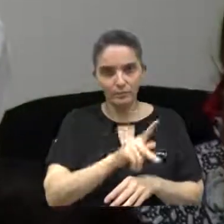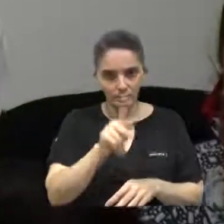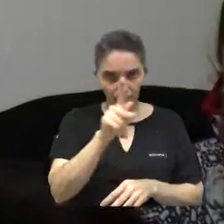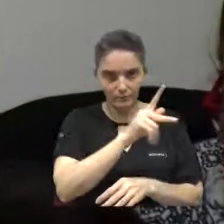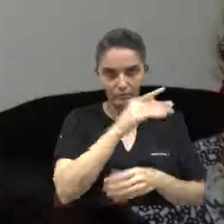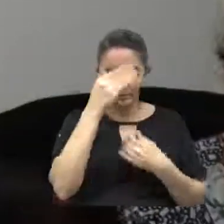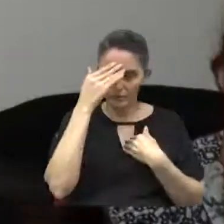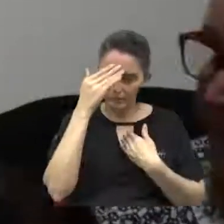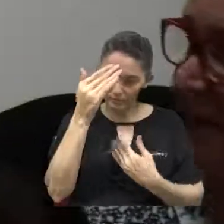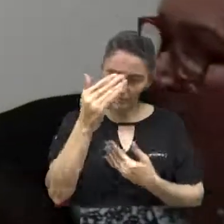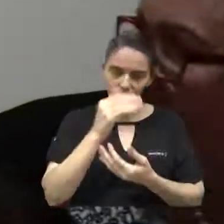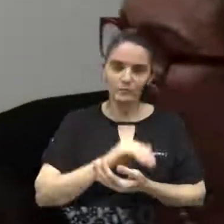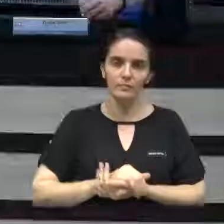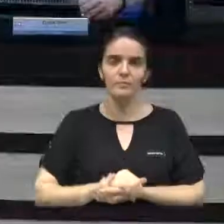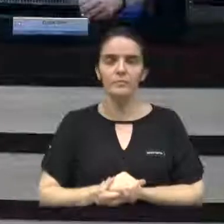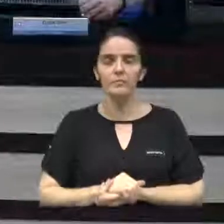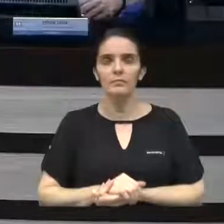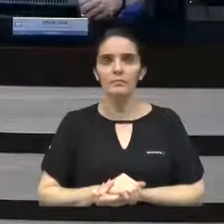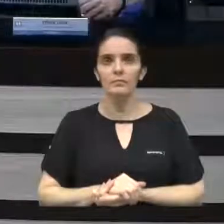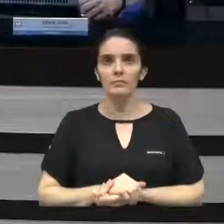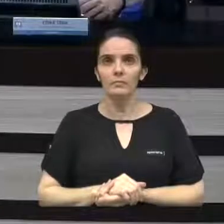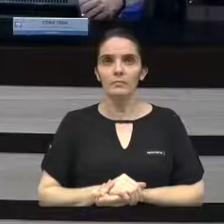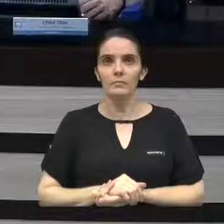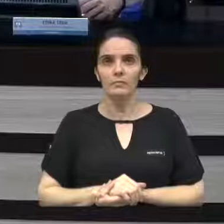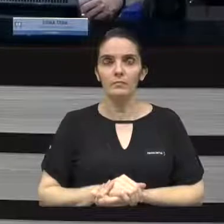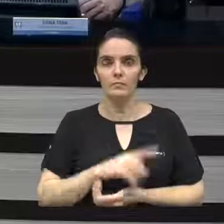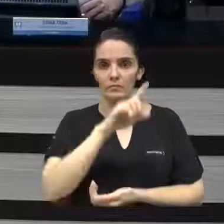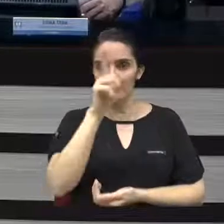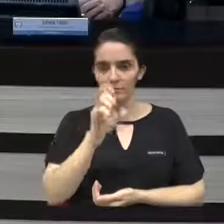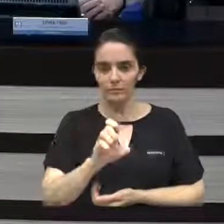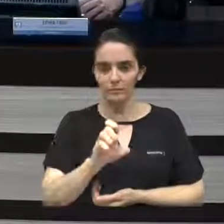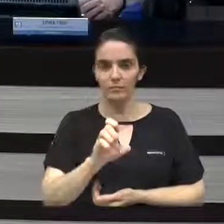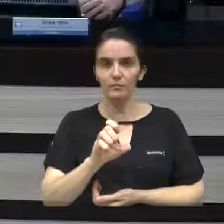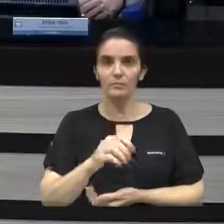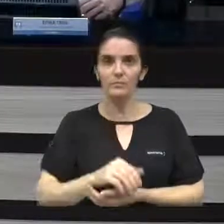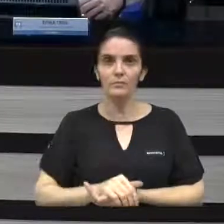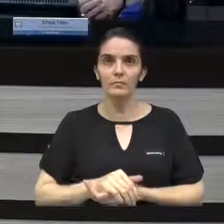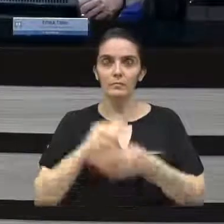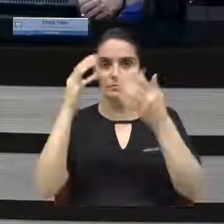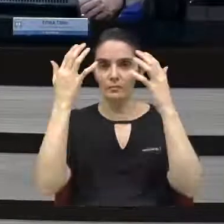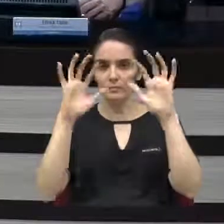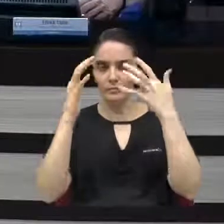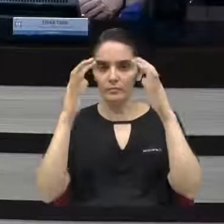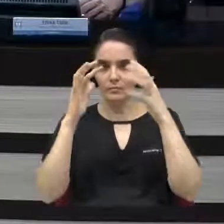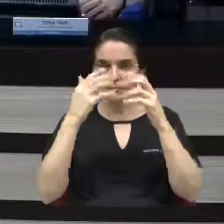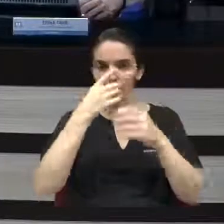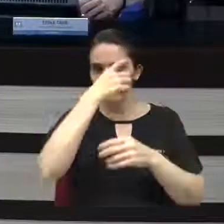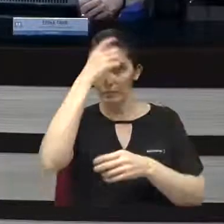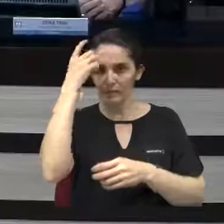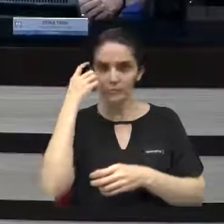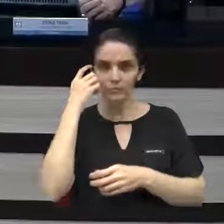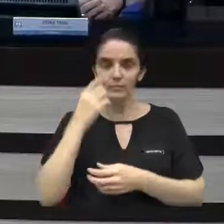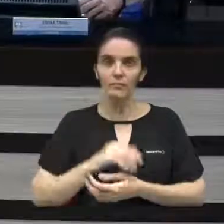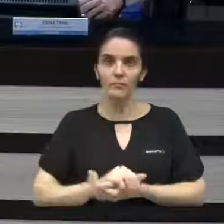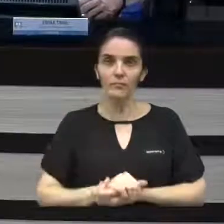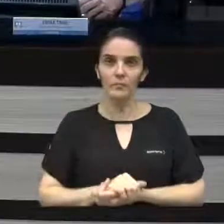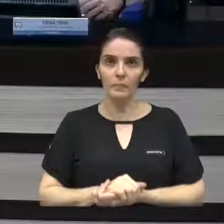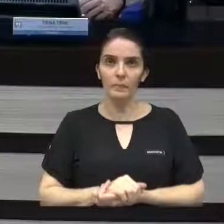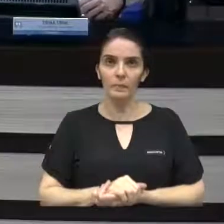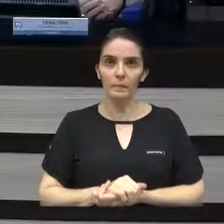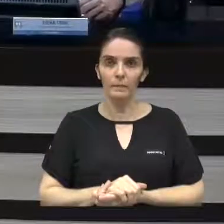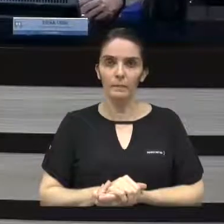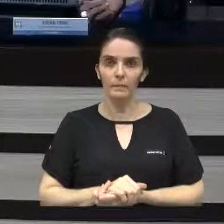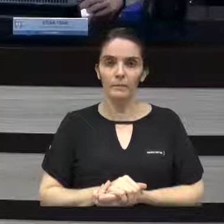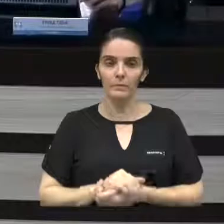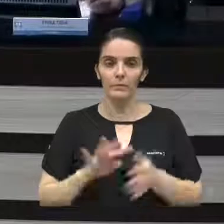Muito obrigado. E parabenizo o Marco Xavier, agora o padre Diego, que pede... Barbaridade.